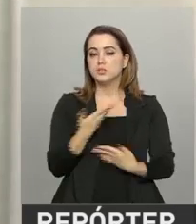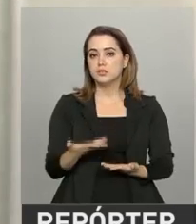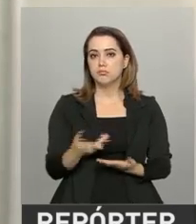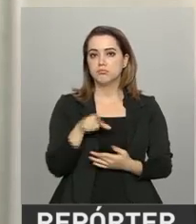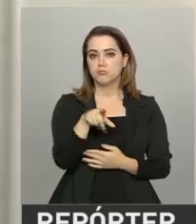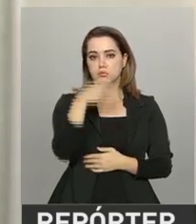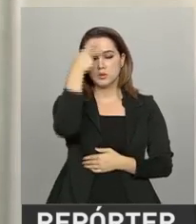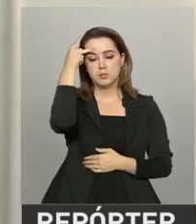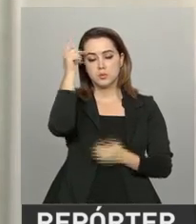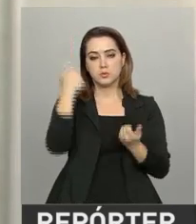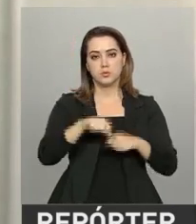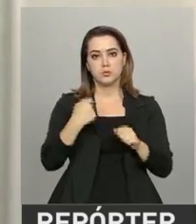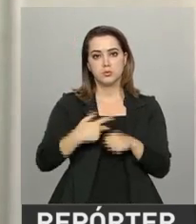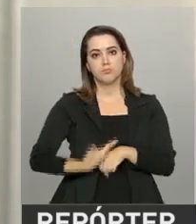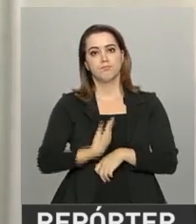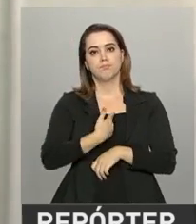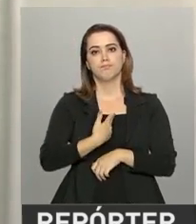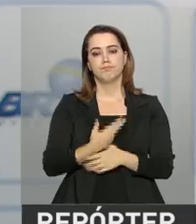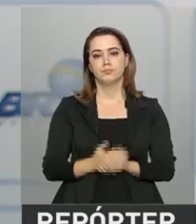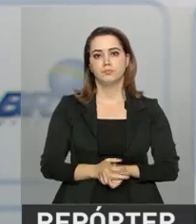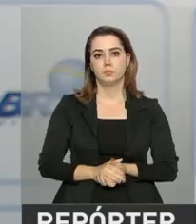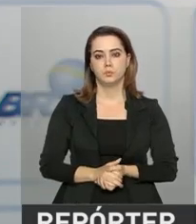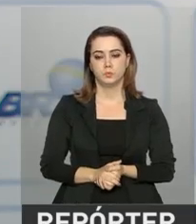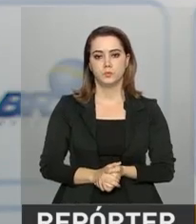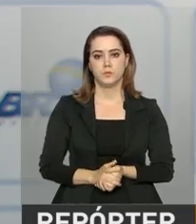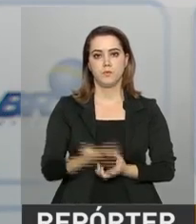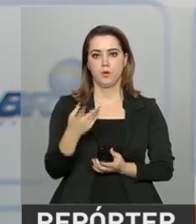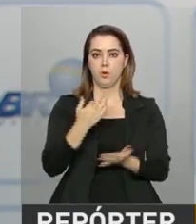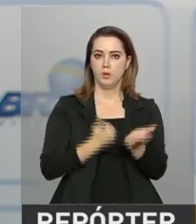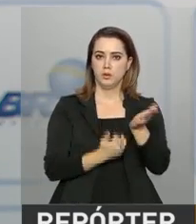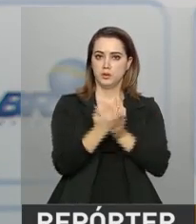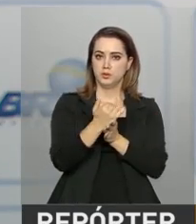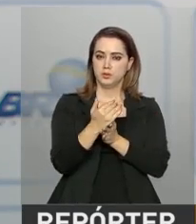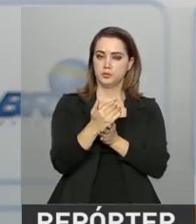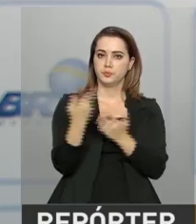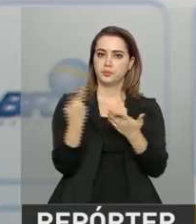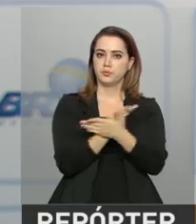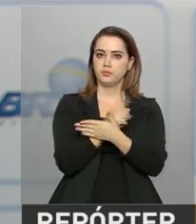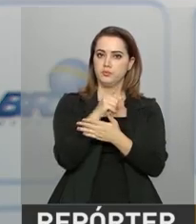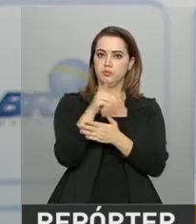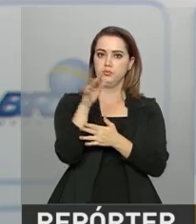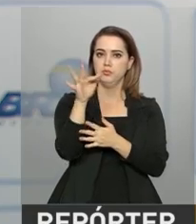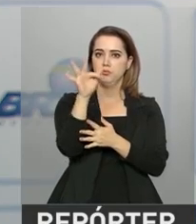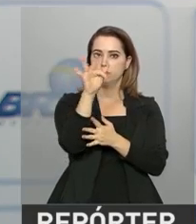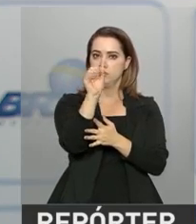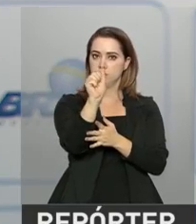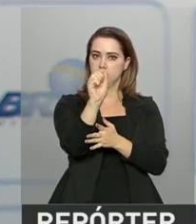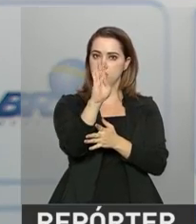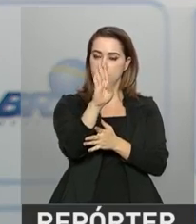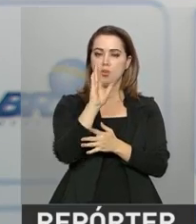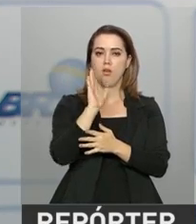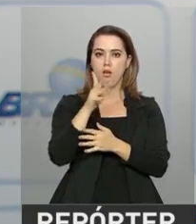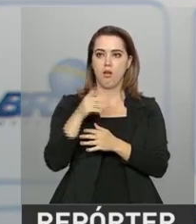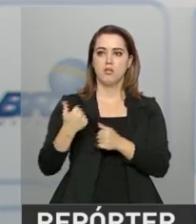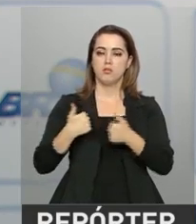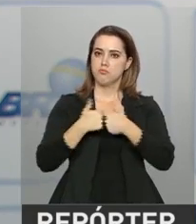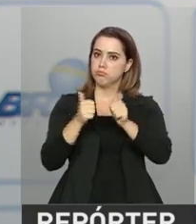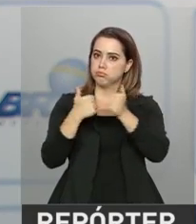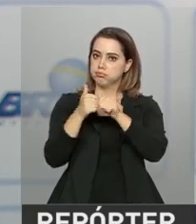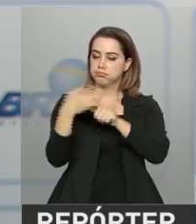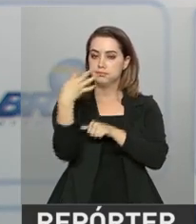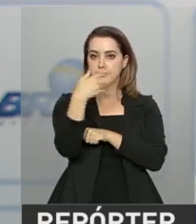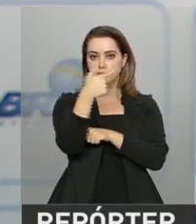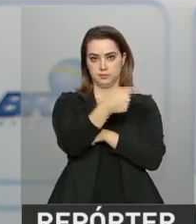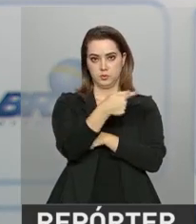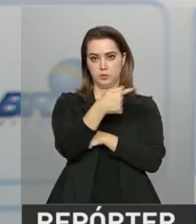para as pessoas que precisam sobreviver. Desde que a medida começou a valer, a FAB já transportou 47 órgãos e até julho desse